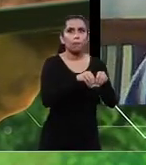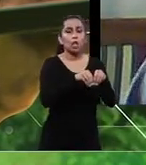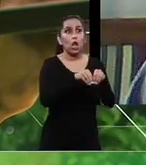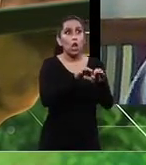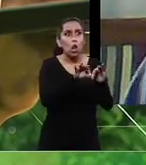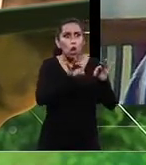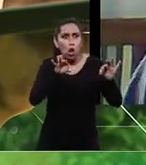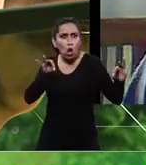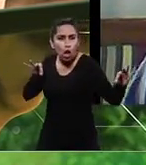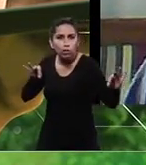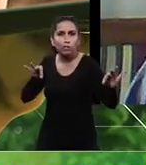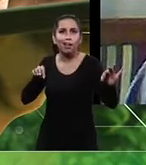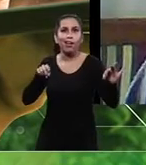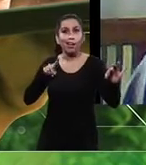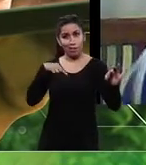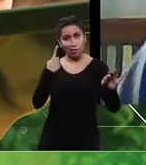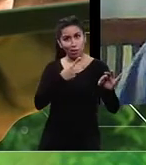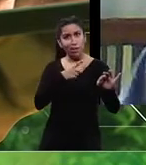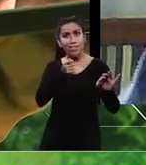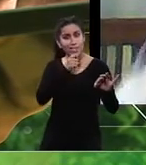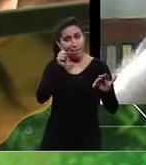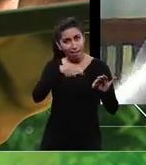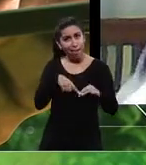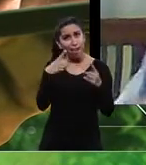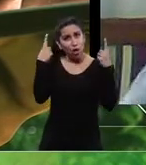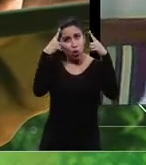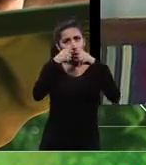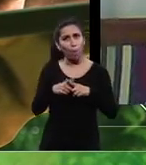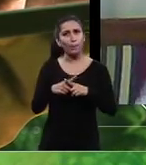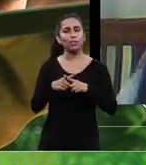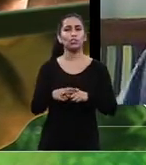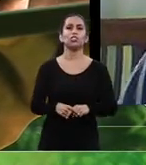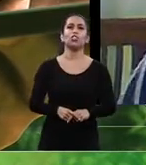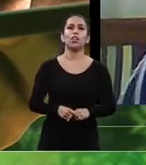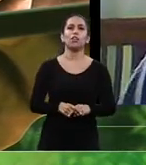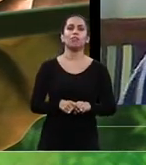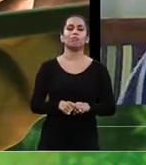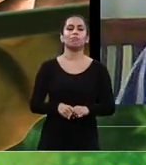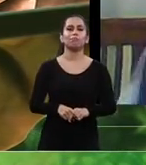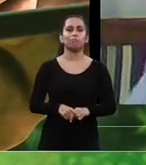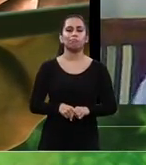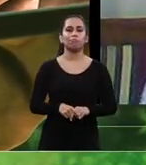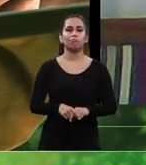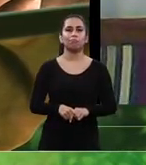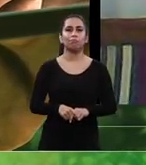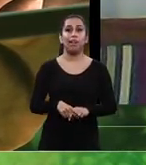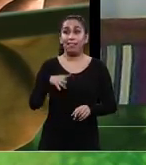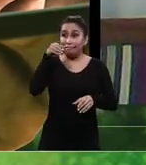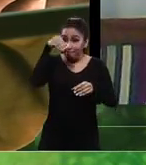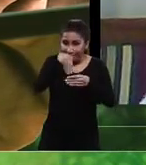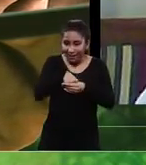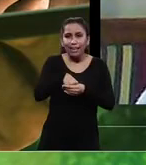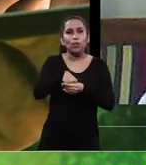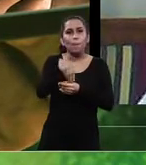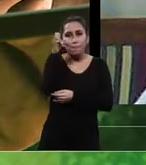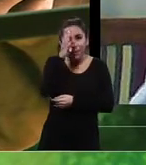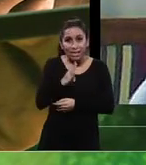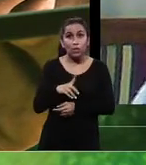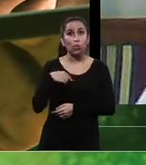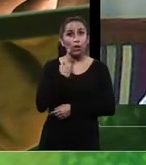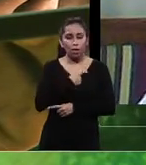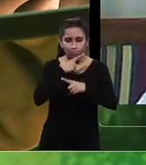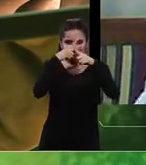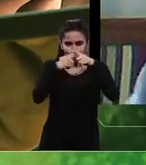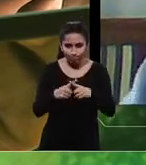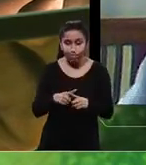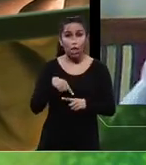ainda consegue ser competitivo. Porque a gente é competitivo dentro da porteira. Porque a gente produz bem,